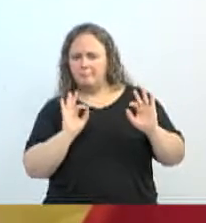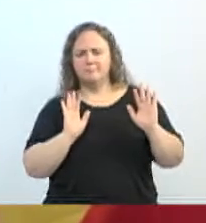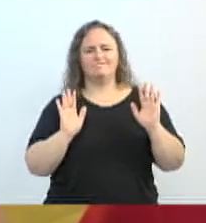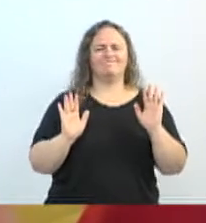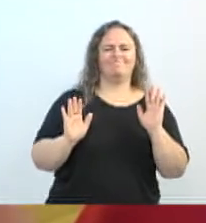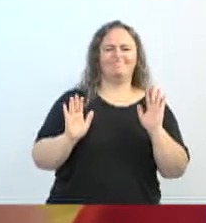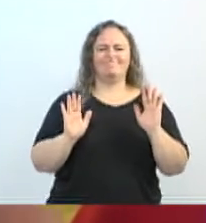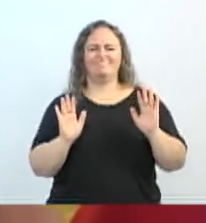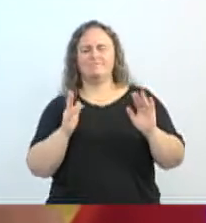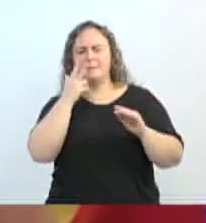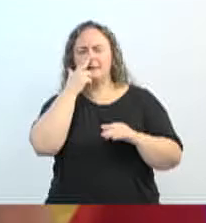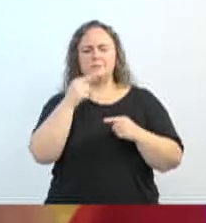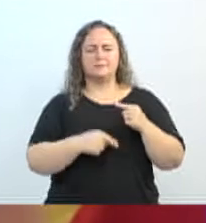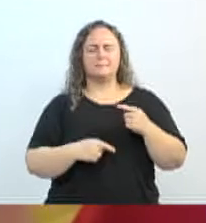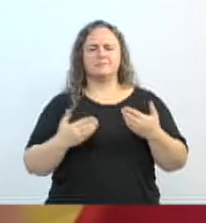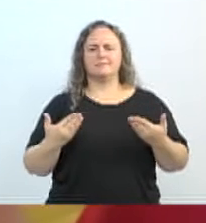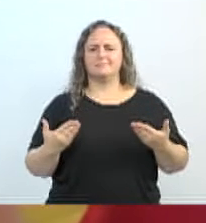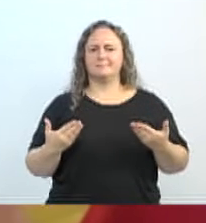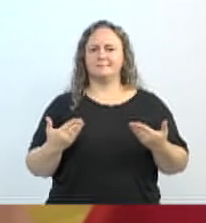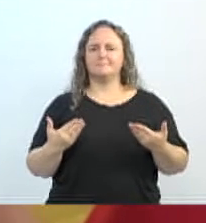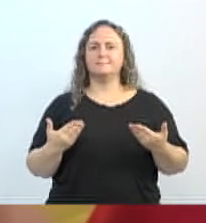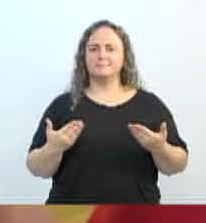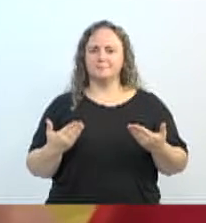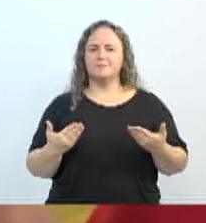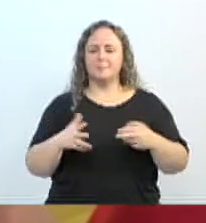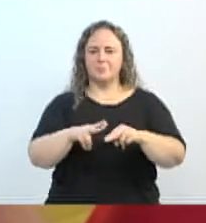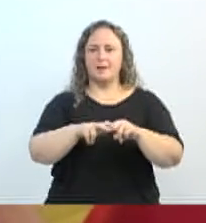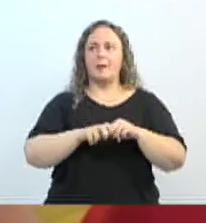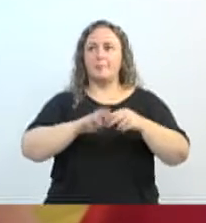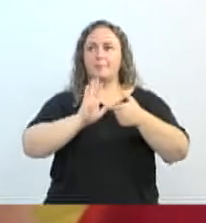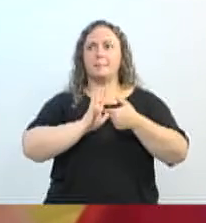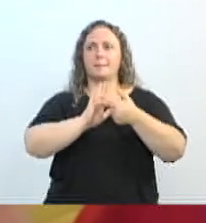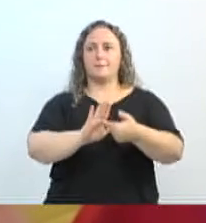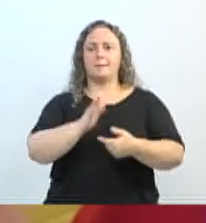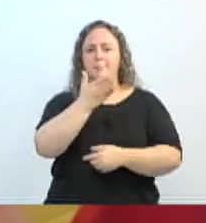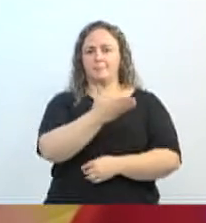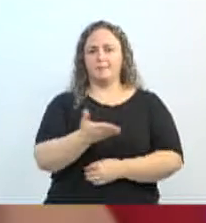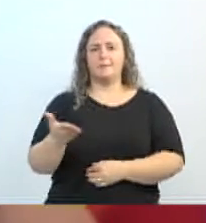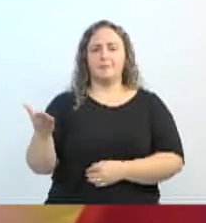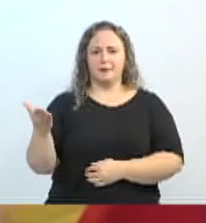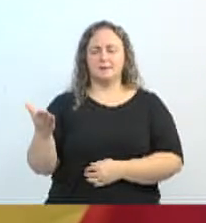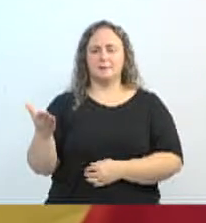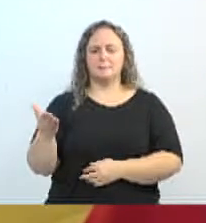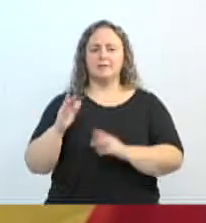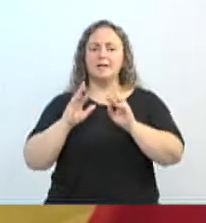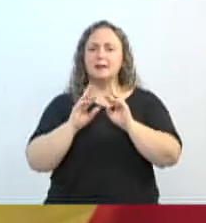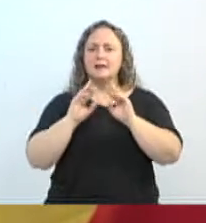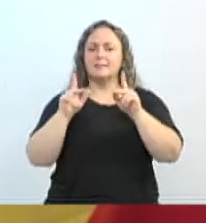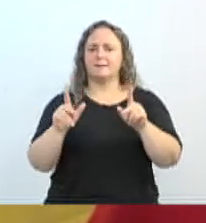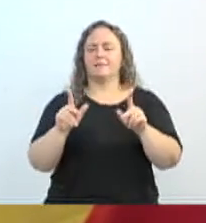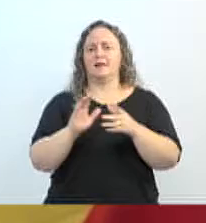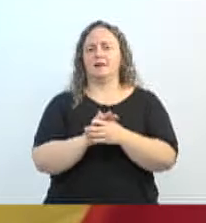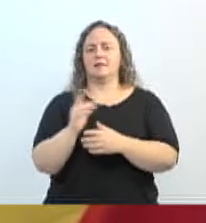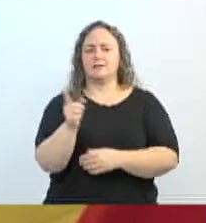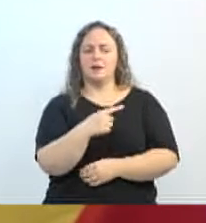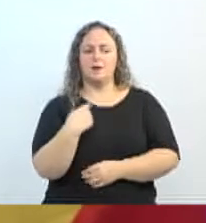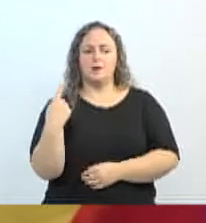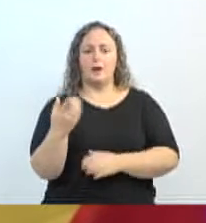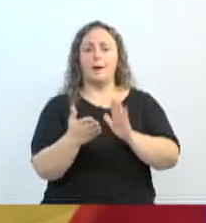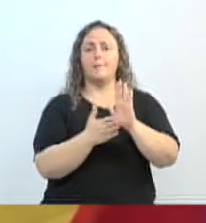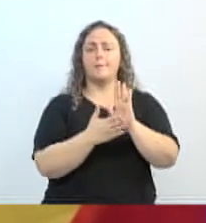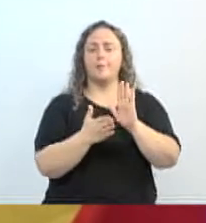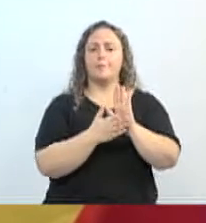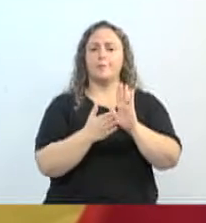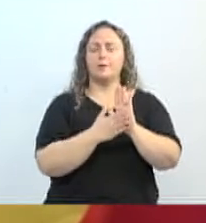medida equivocada. E agora eu apresento a vocês a diferença entre a nossa proposta, que está